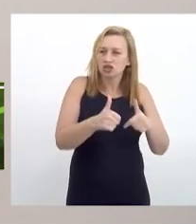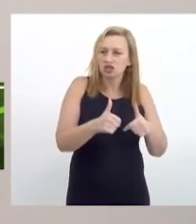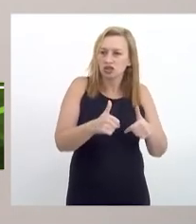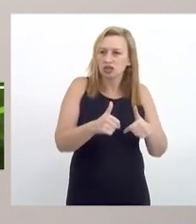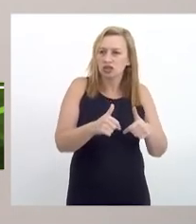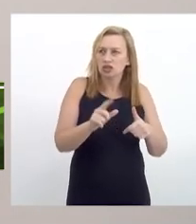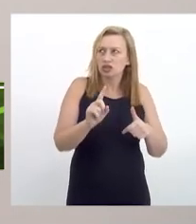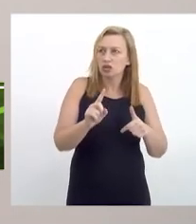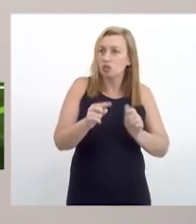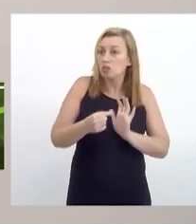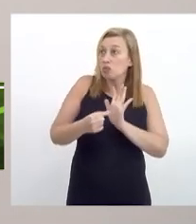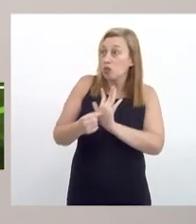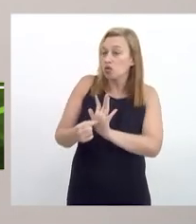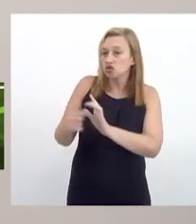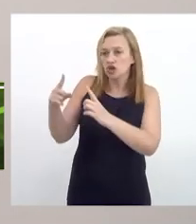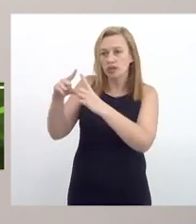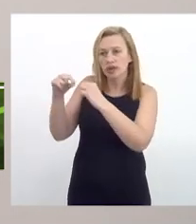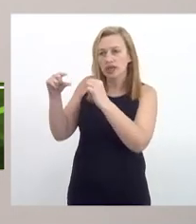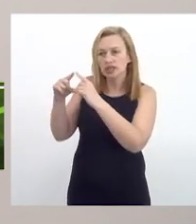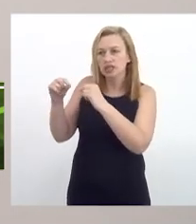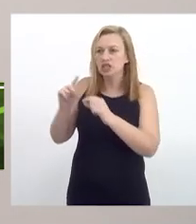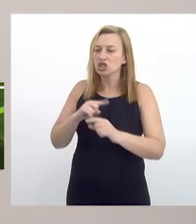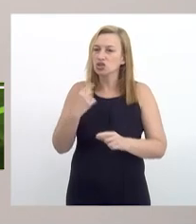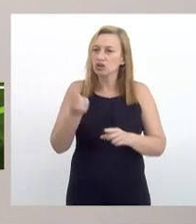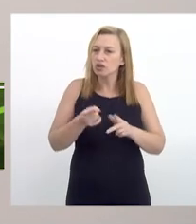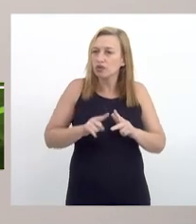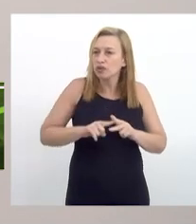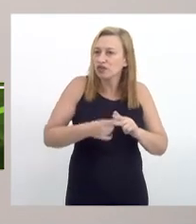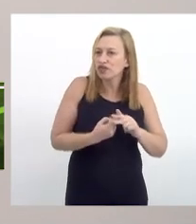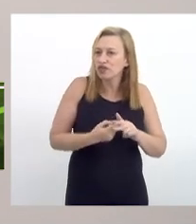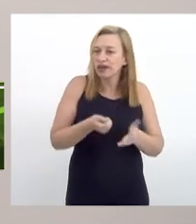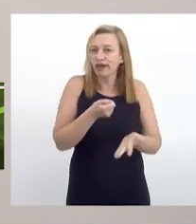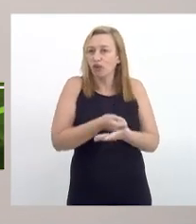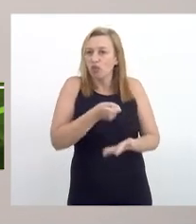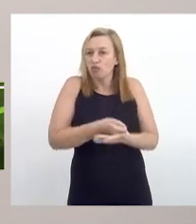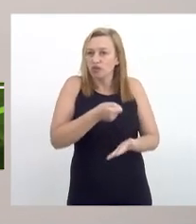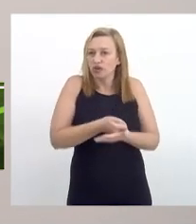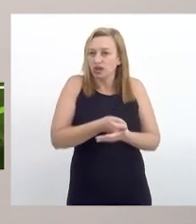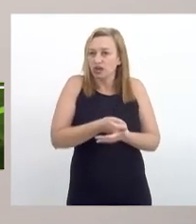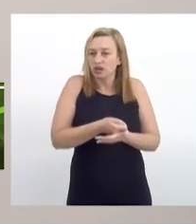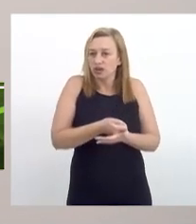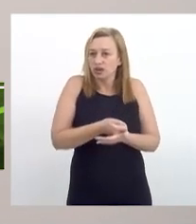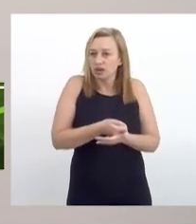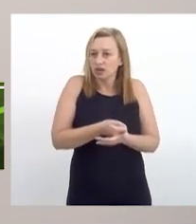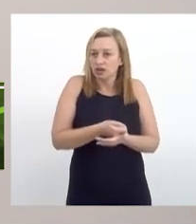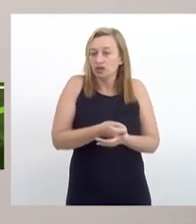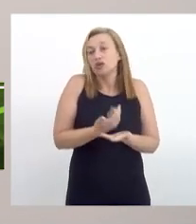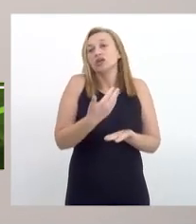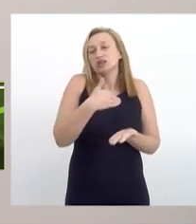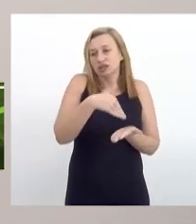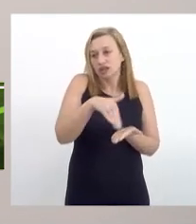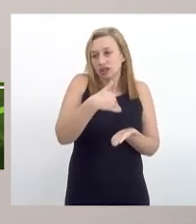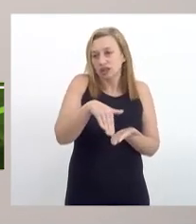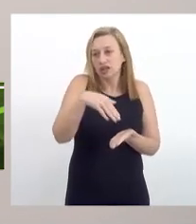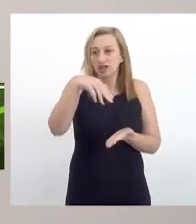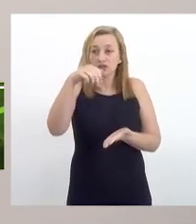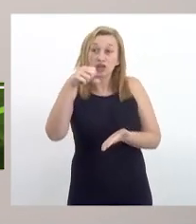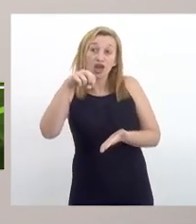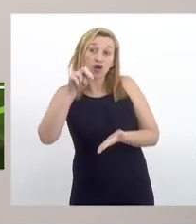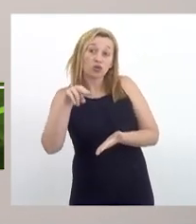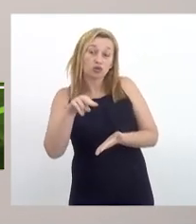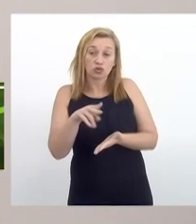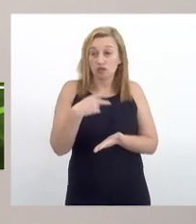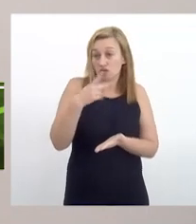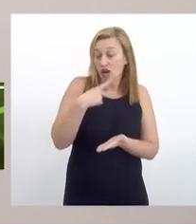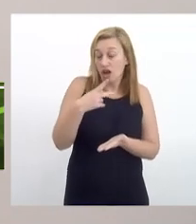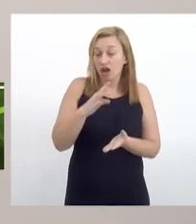para Brasília que a gente vai modificar e com isso eles obriguem aquele risco que o secretário Nelson falou de fazer tem que